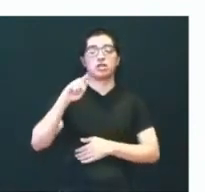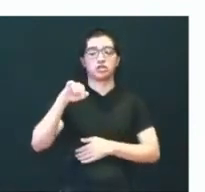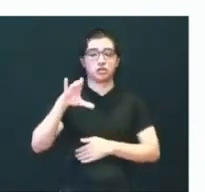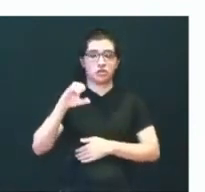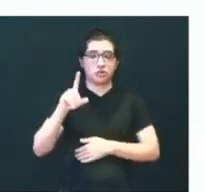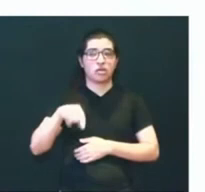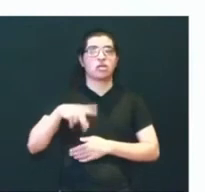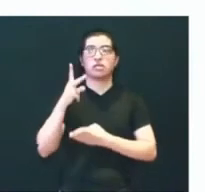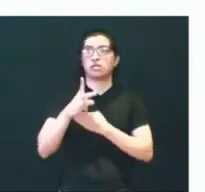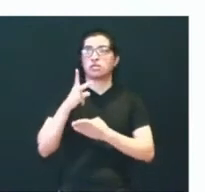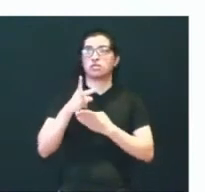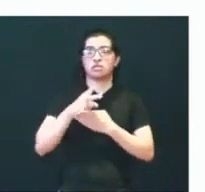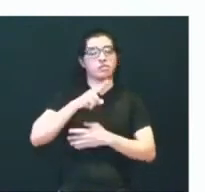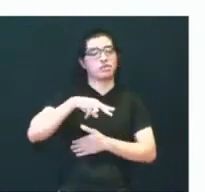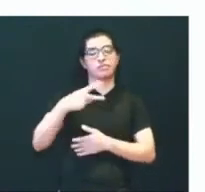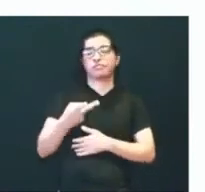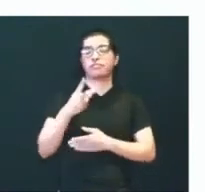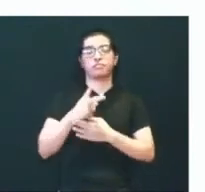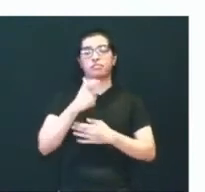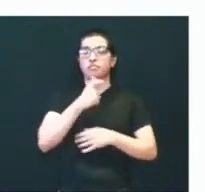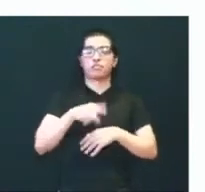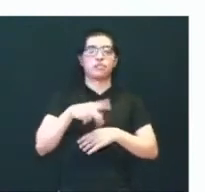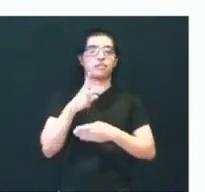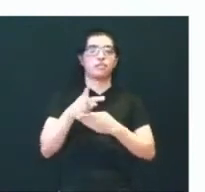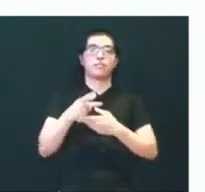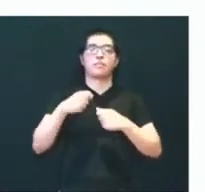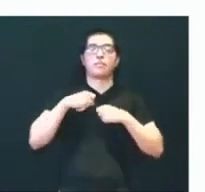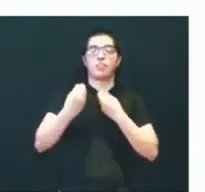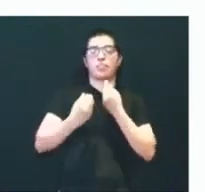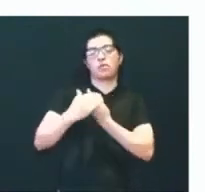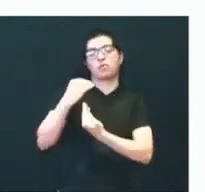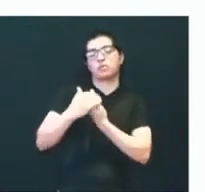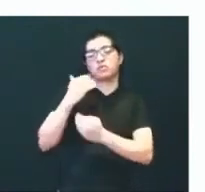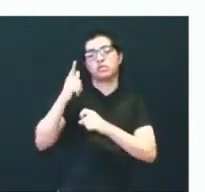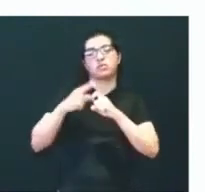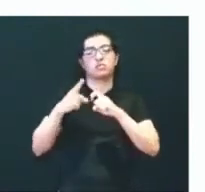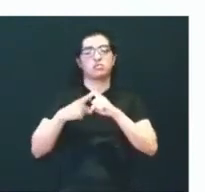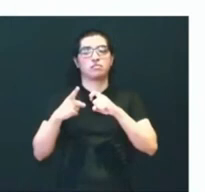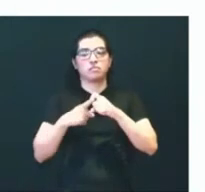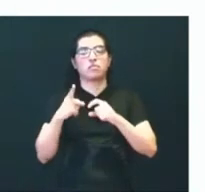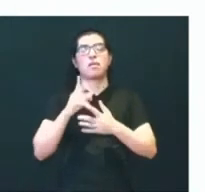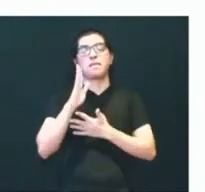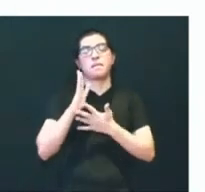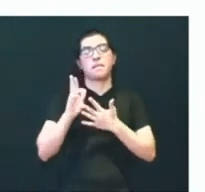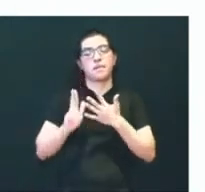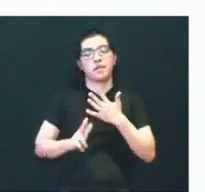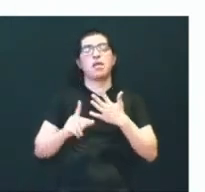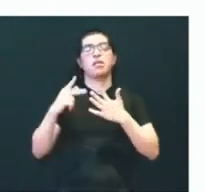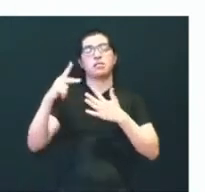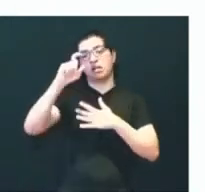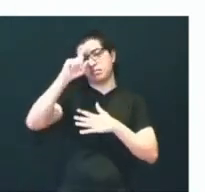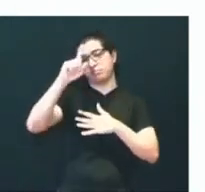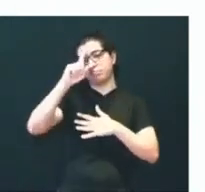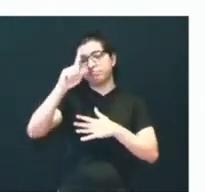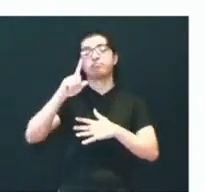vai ser um paciente transplantado. Ele tem que receber sempre a orientação, o cuidado da unidade que fez o transplante. A